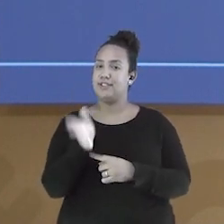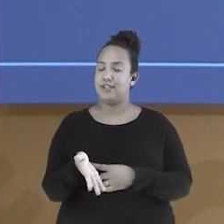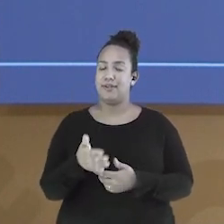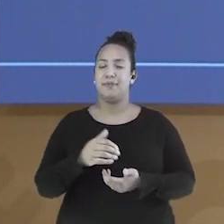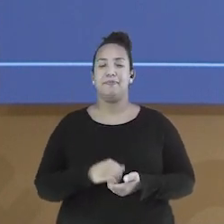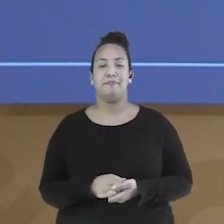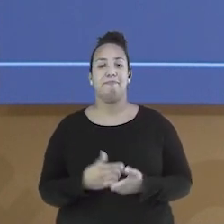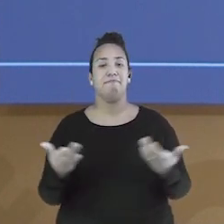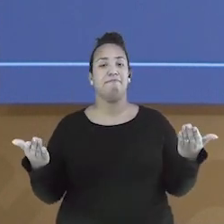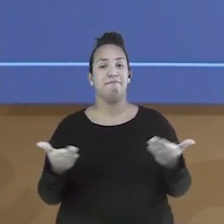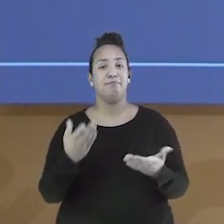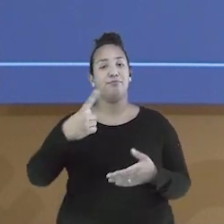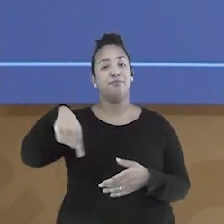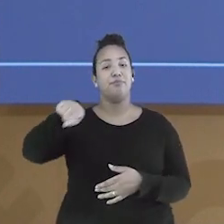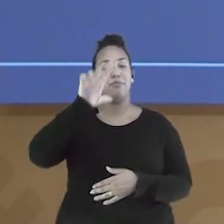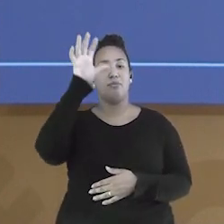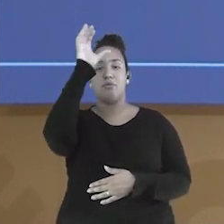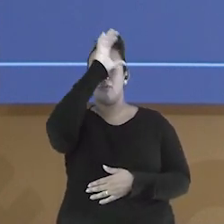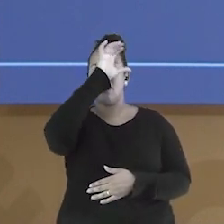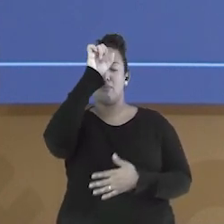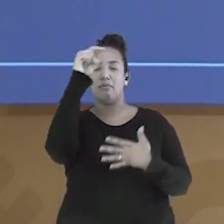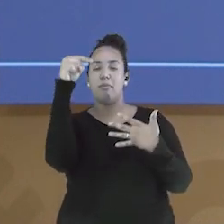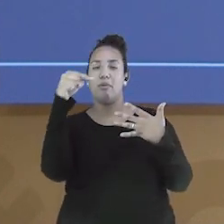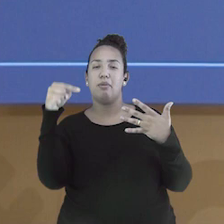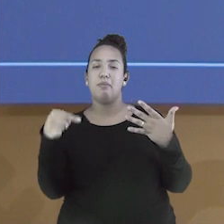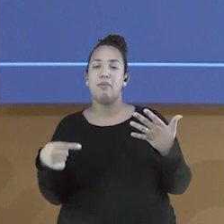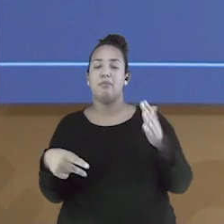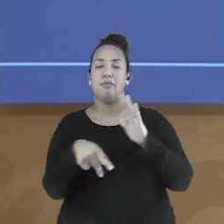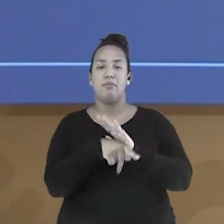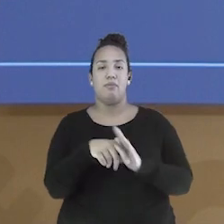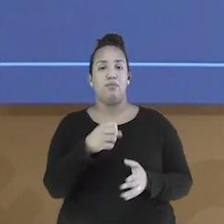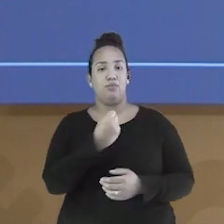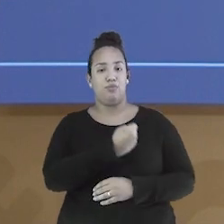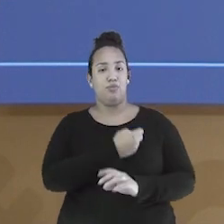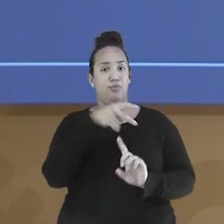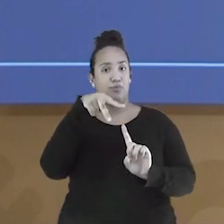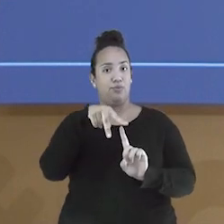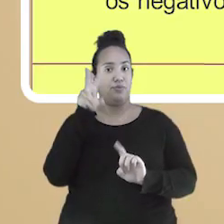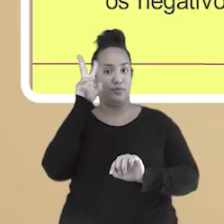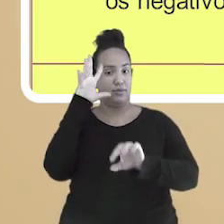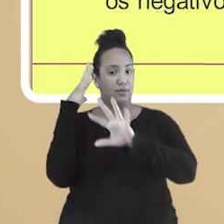Hoje, aprendemos muito sobre os números inteiros. Vamos relembrar?